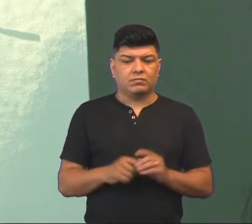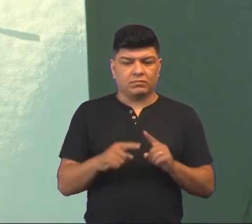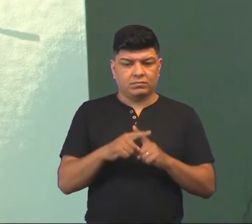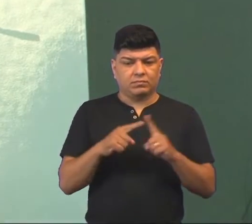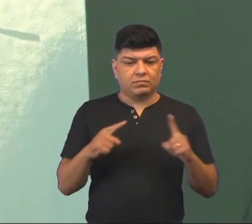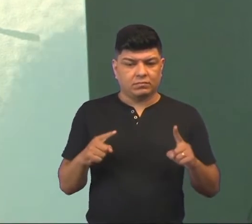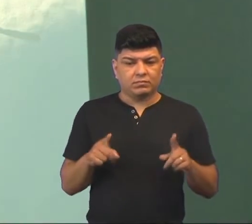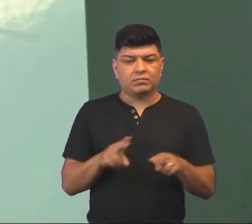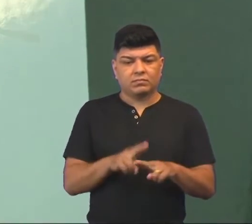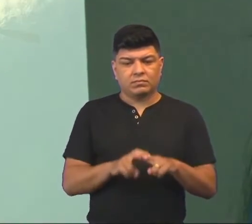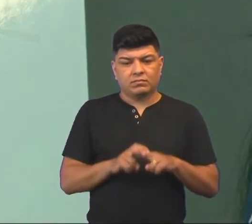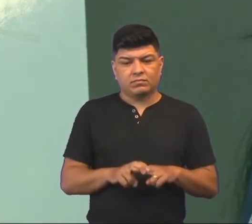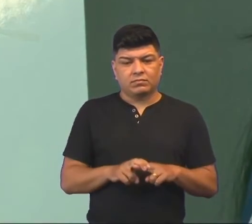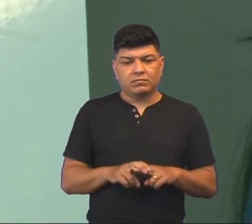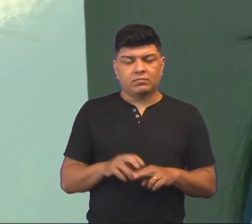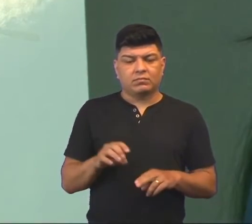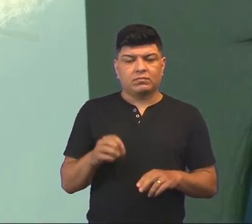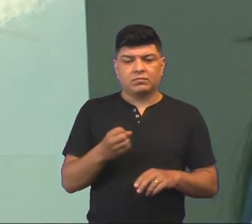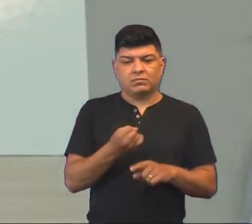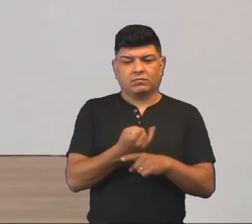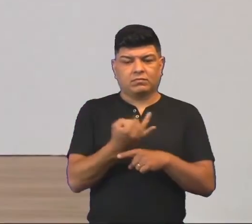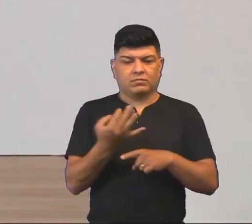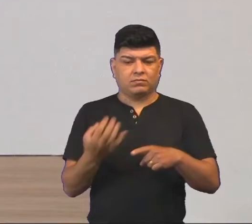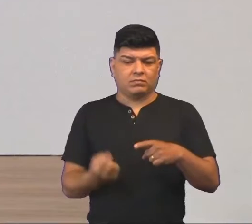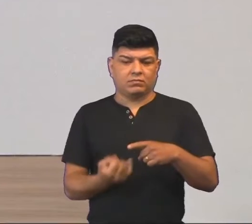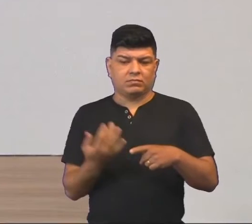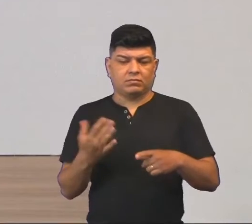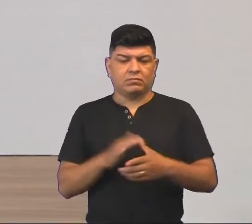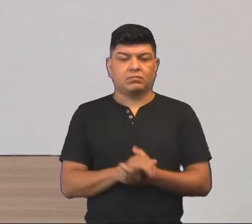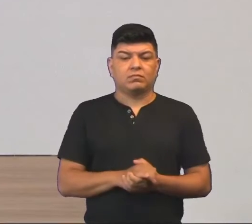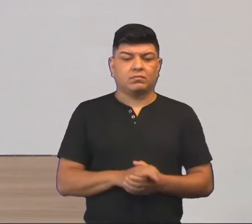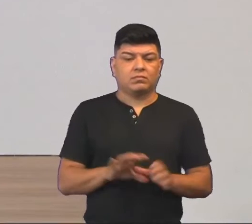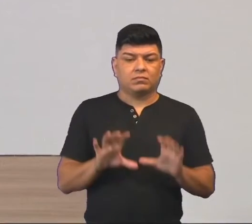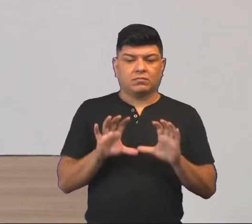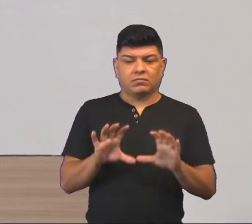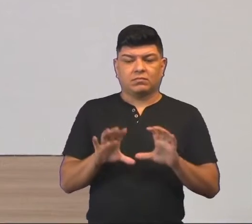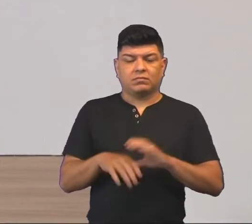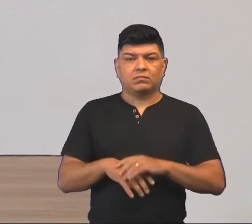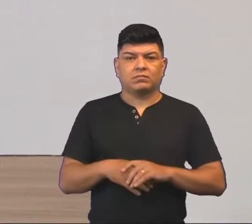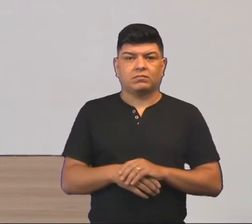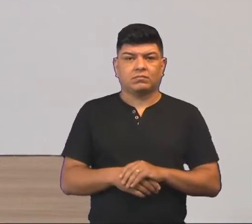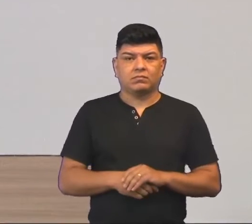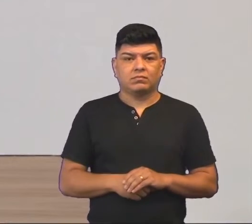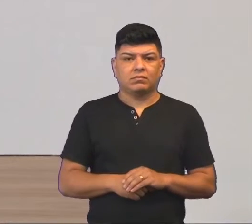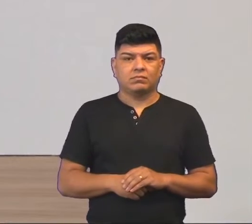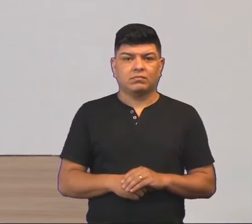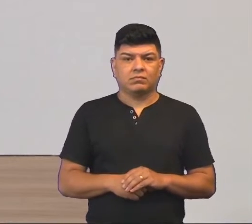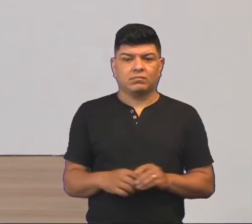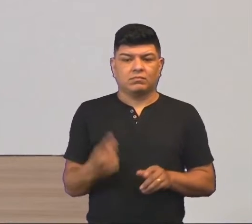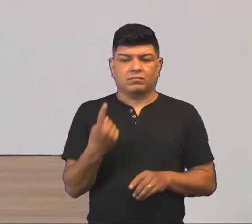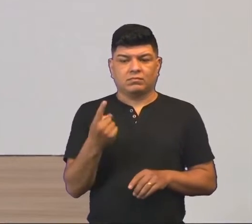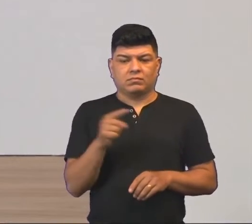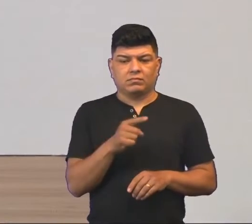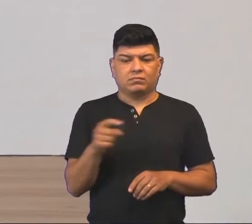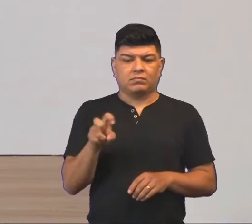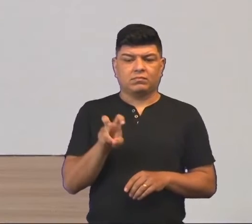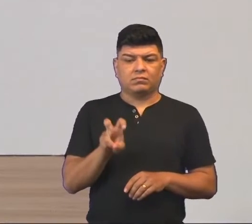metade. Então, as representações de frações, geralmente, elas ficam, vamos supor, dessa forma, ó.